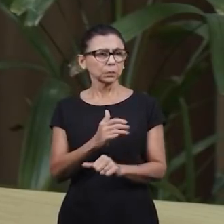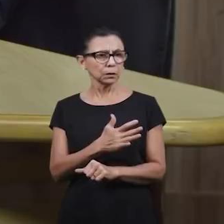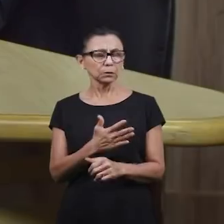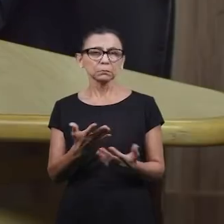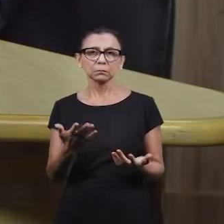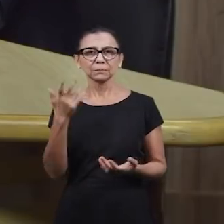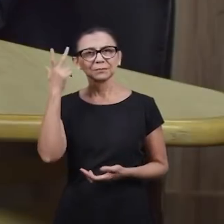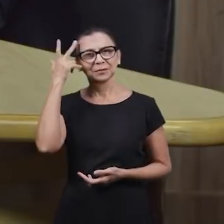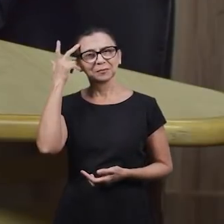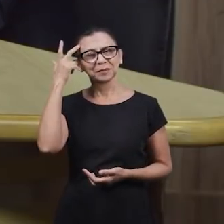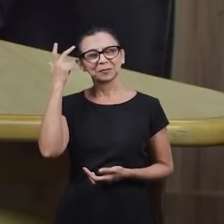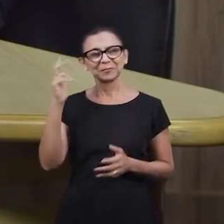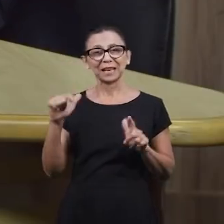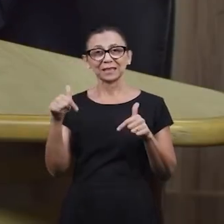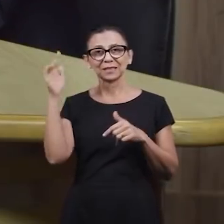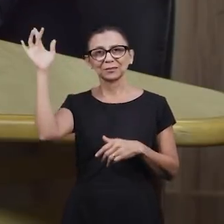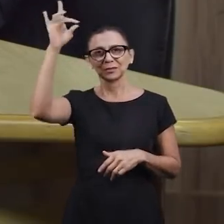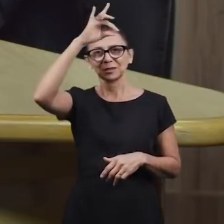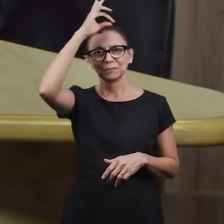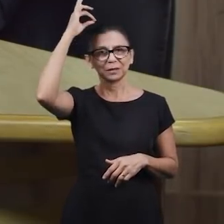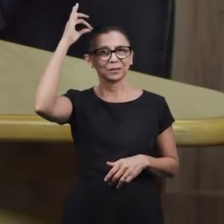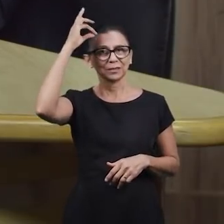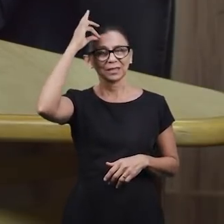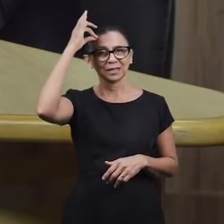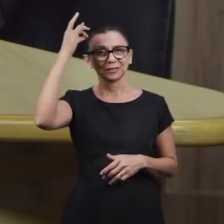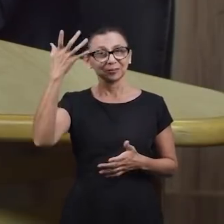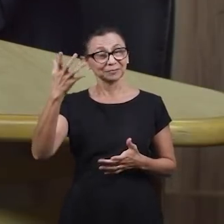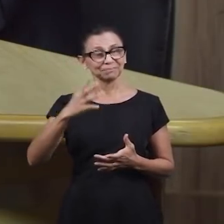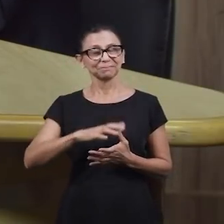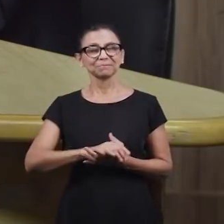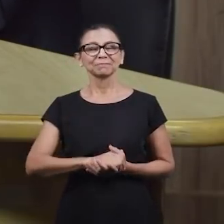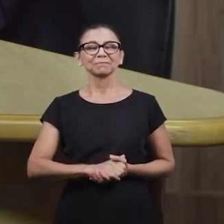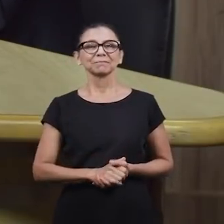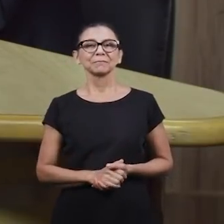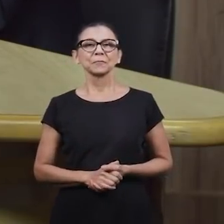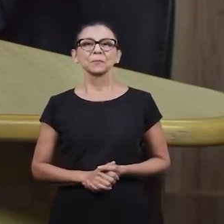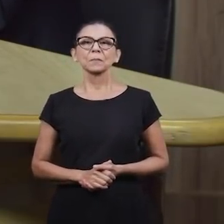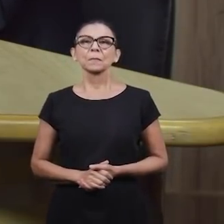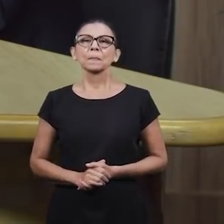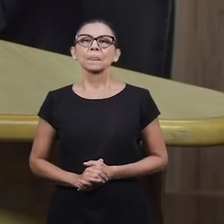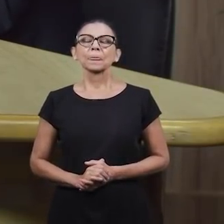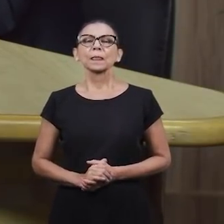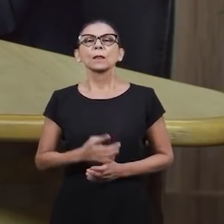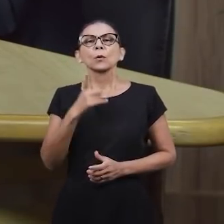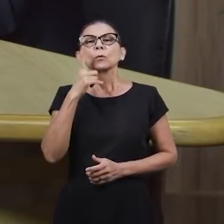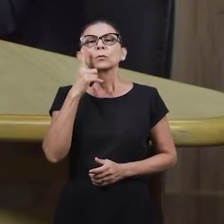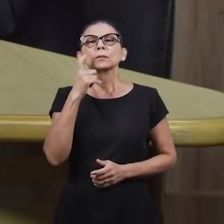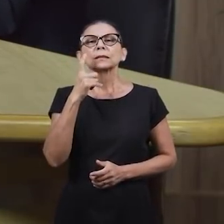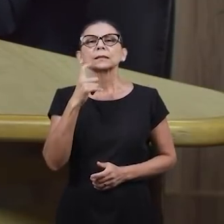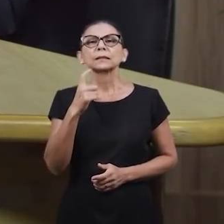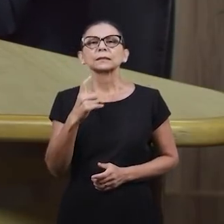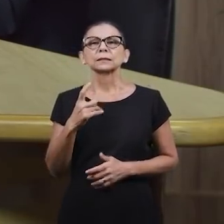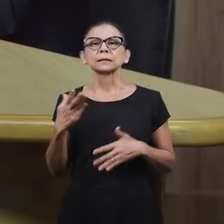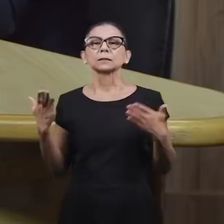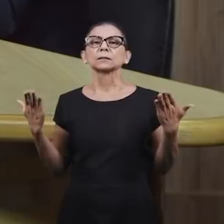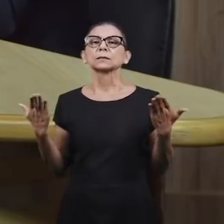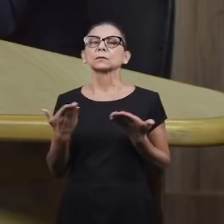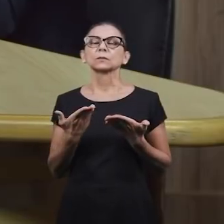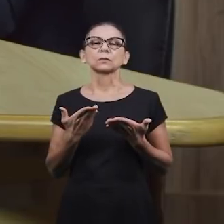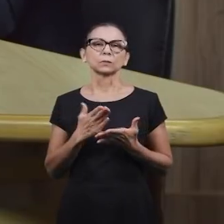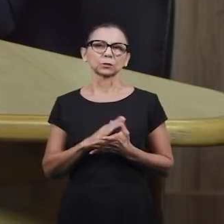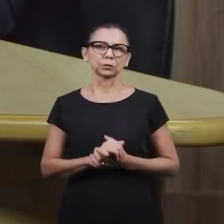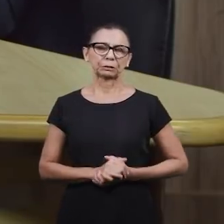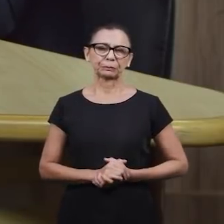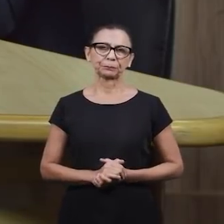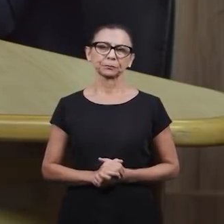né? É comum. Agora, isso é inspiração. Agora, o que é que nos interessa, e talvez a gente